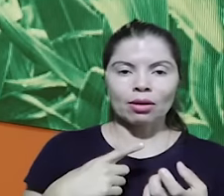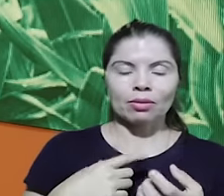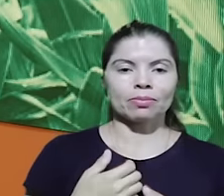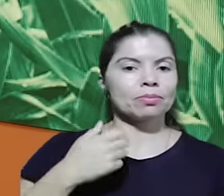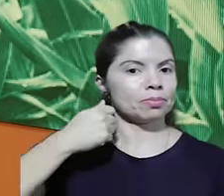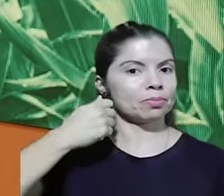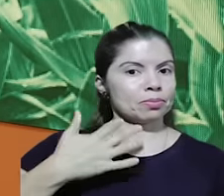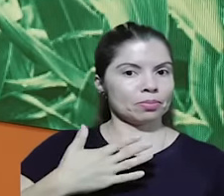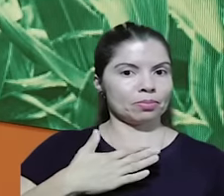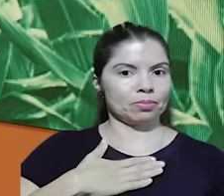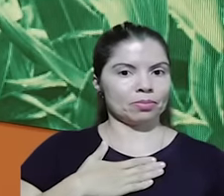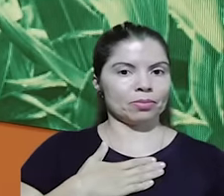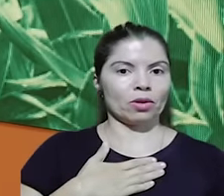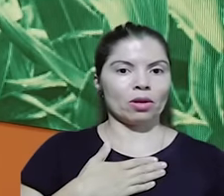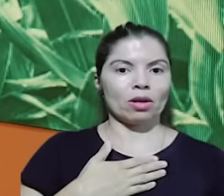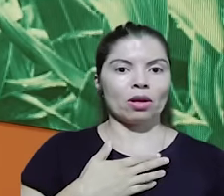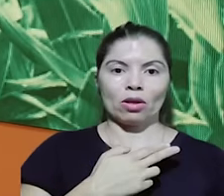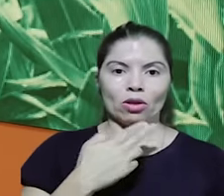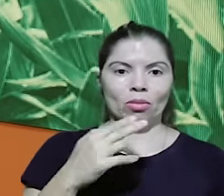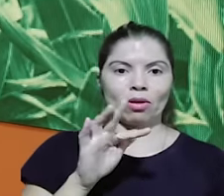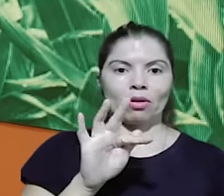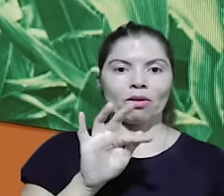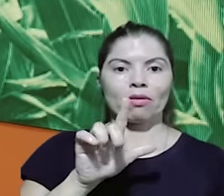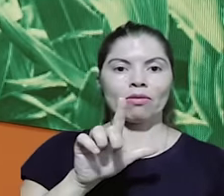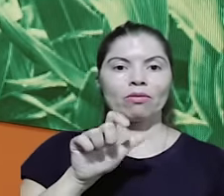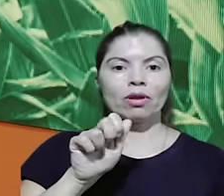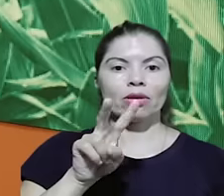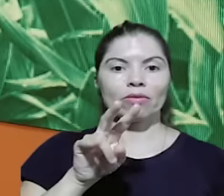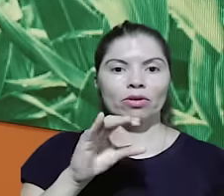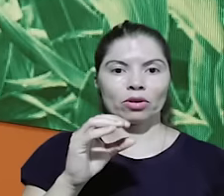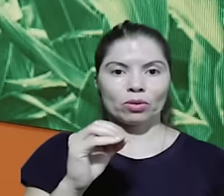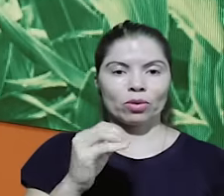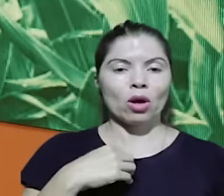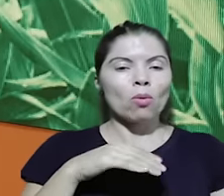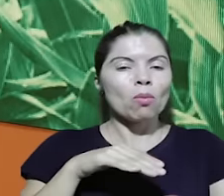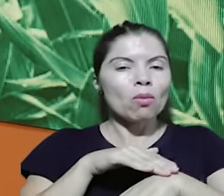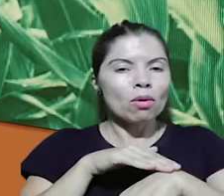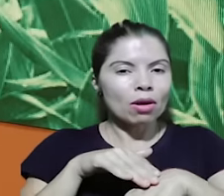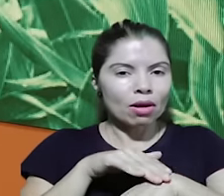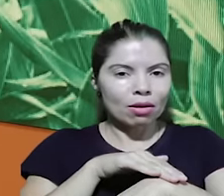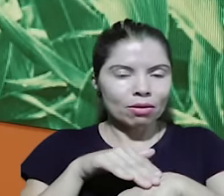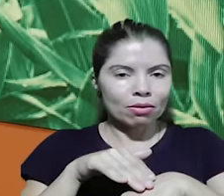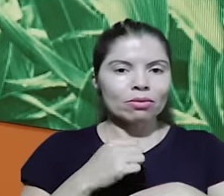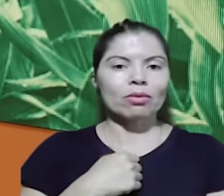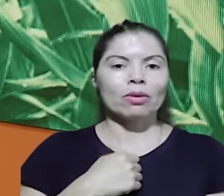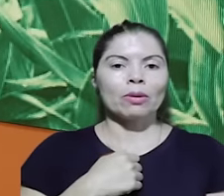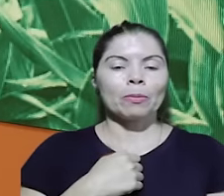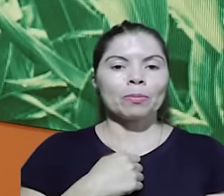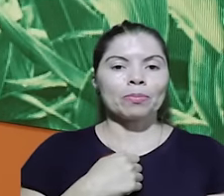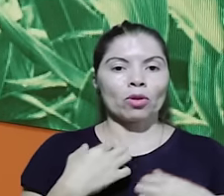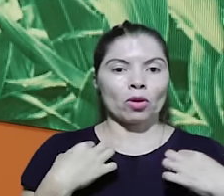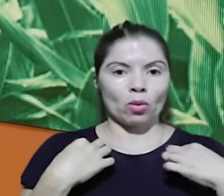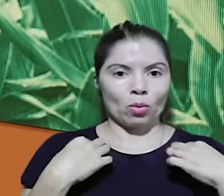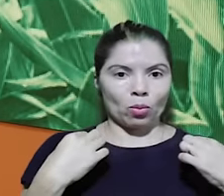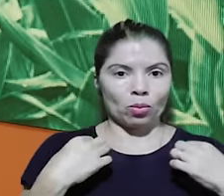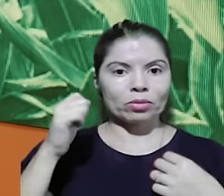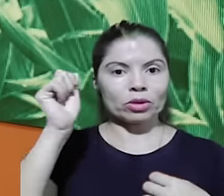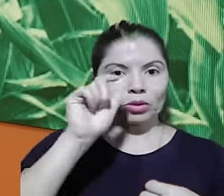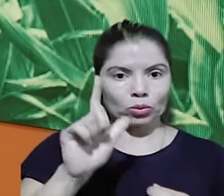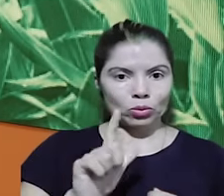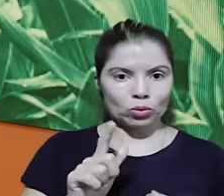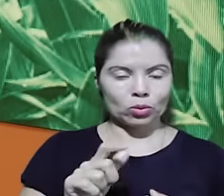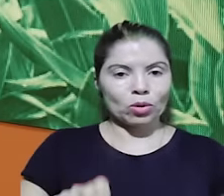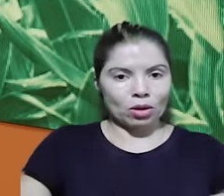autodescrição eu sou o Flávio eu sou de pele morena eu tô vestindo uma camisa azul uma